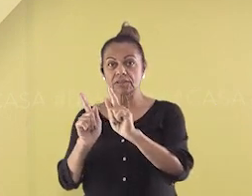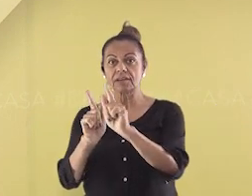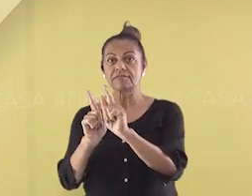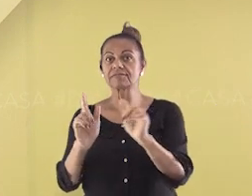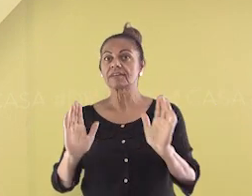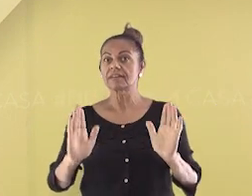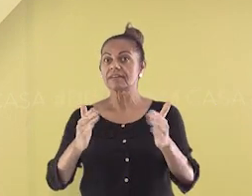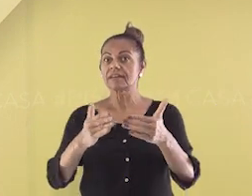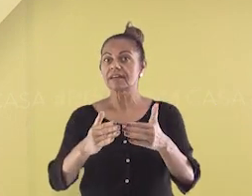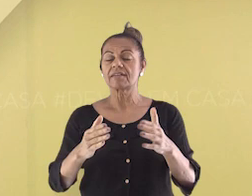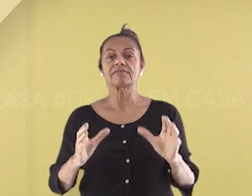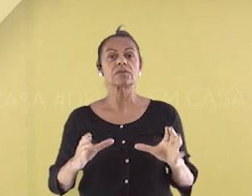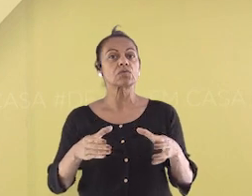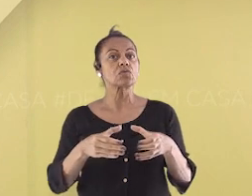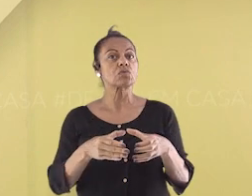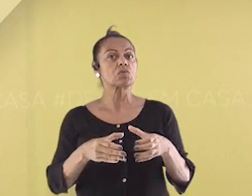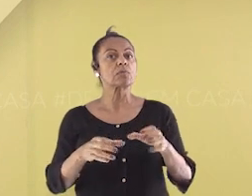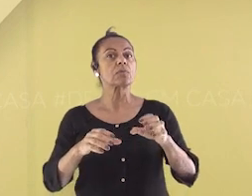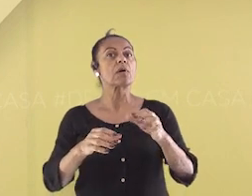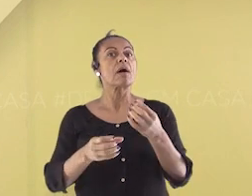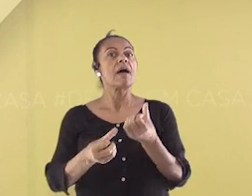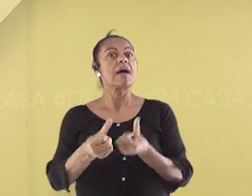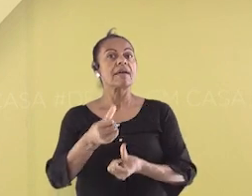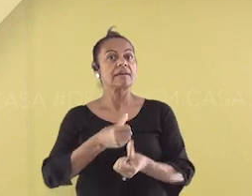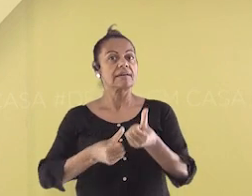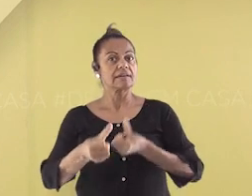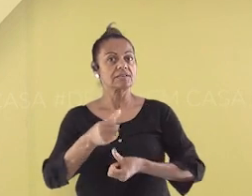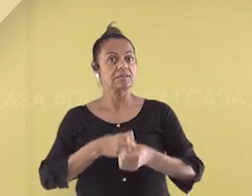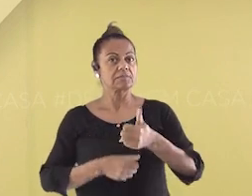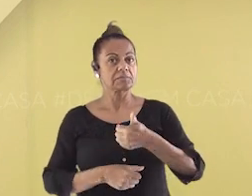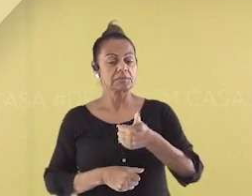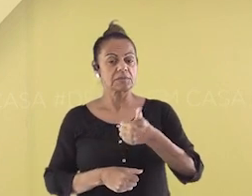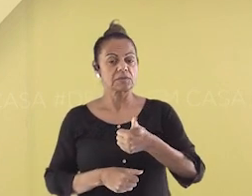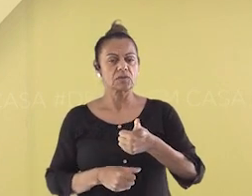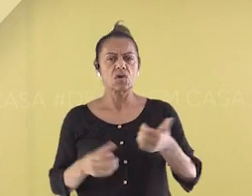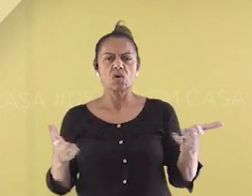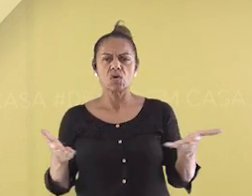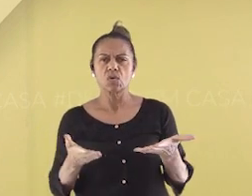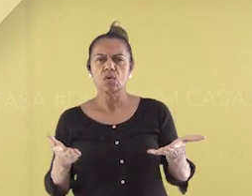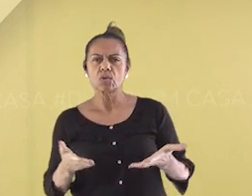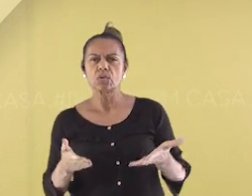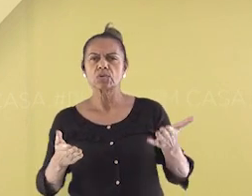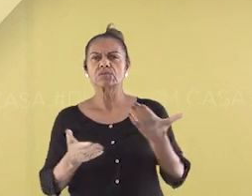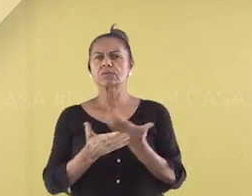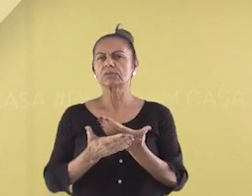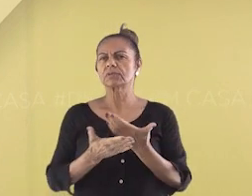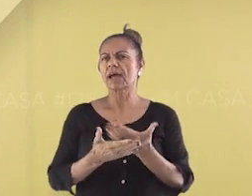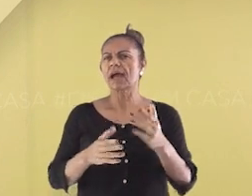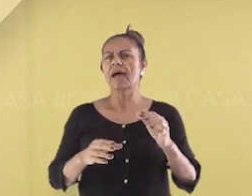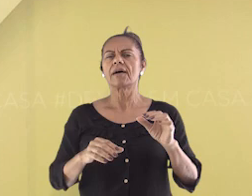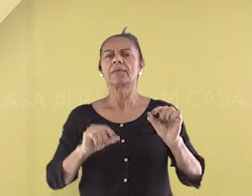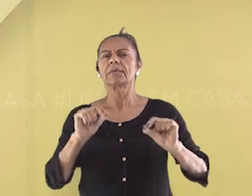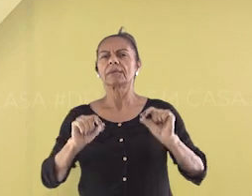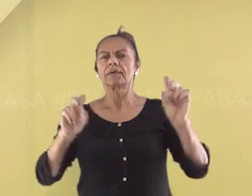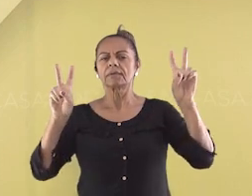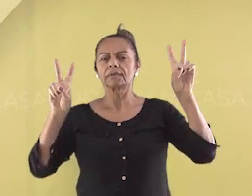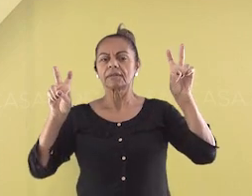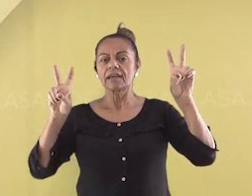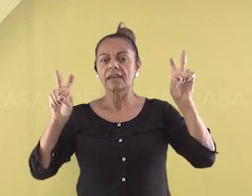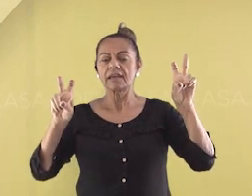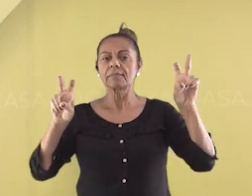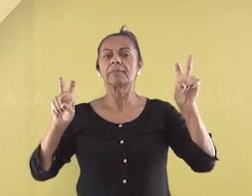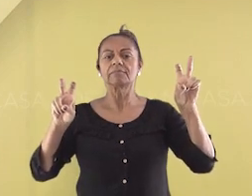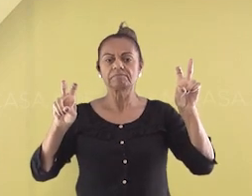primeiro ciclo da EJA. Hoje vamos estudar sobre os alimentos e a relação campo e a cidade. Vamos